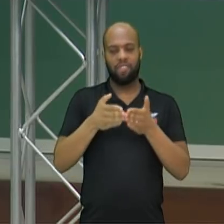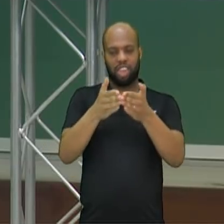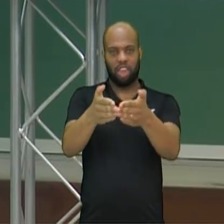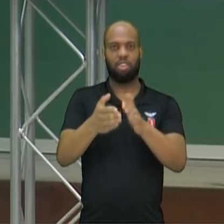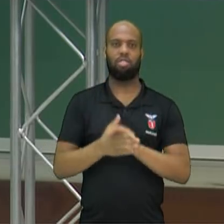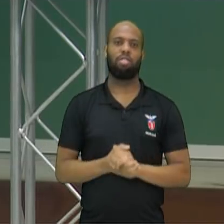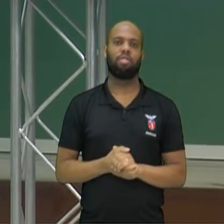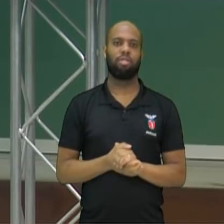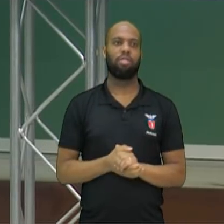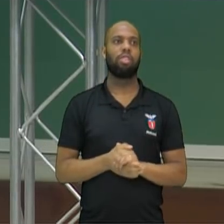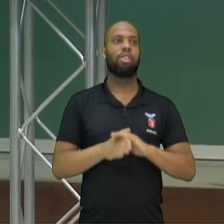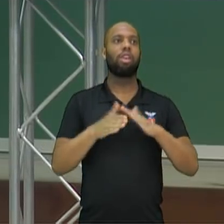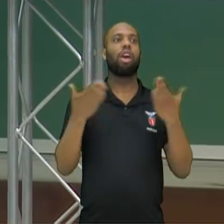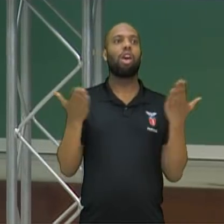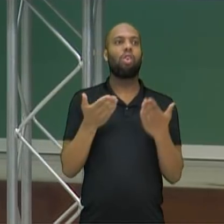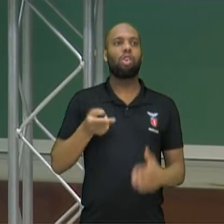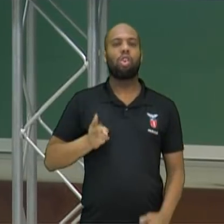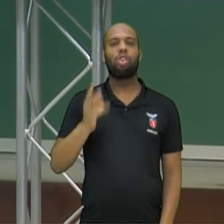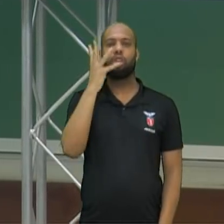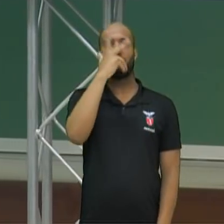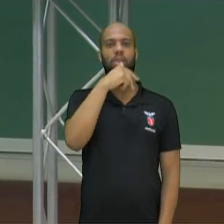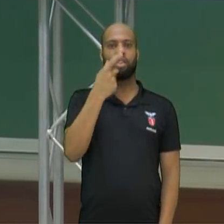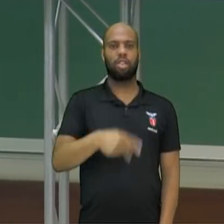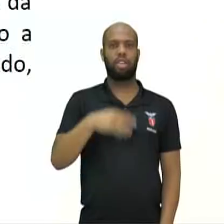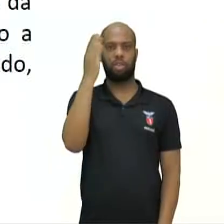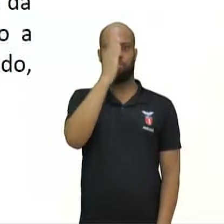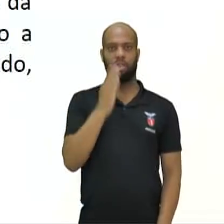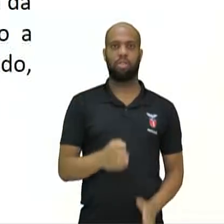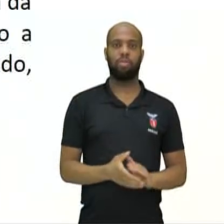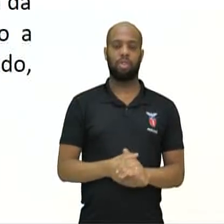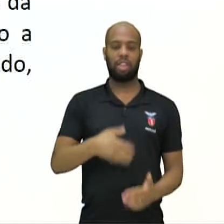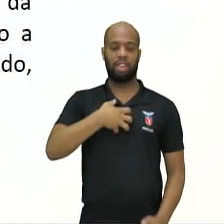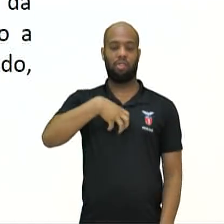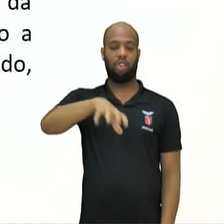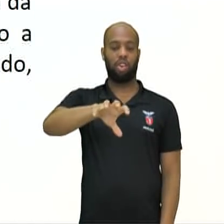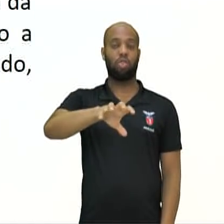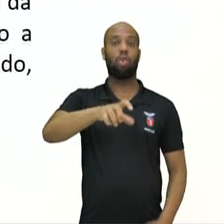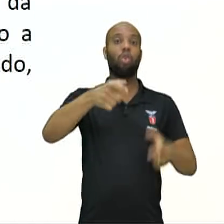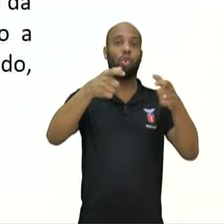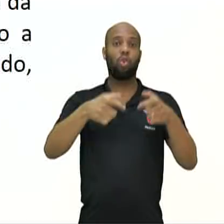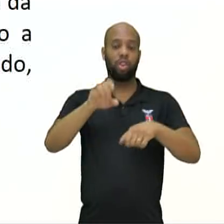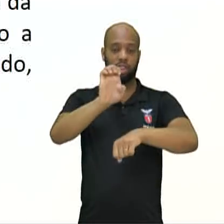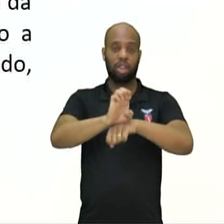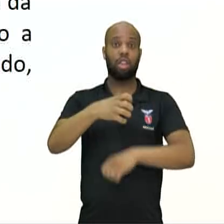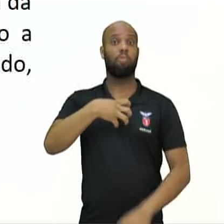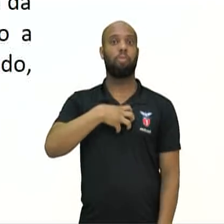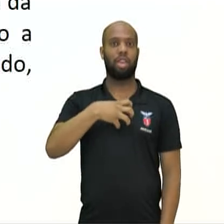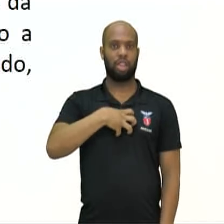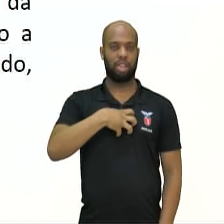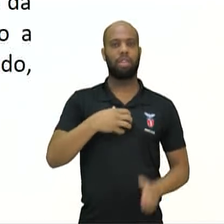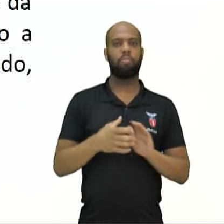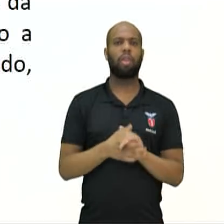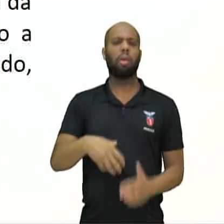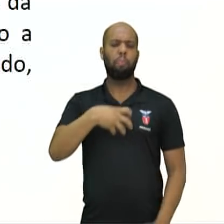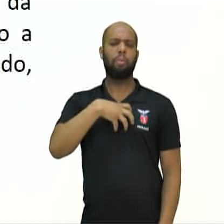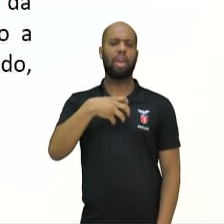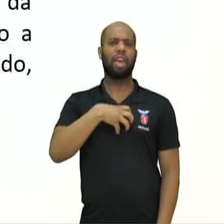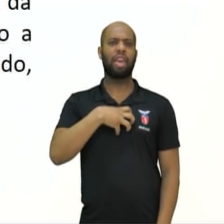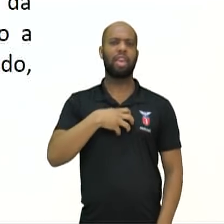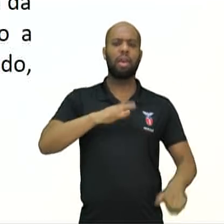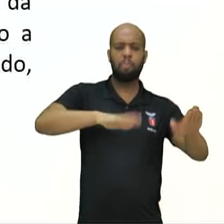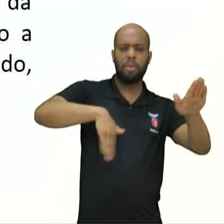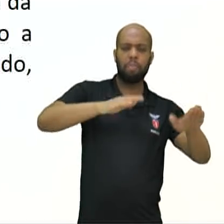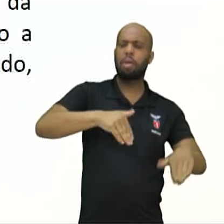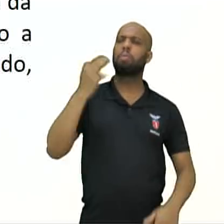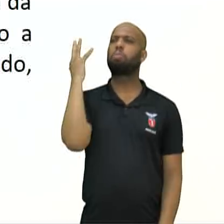Continuando lá, as nossas belezas do Brasil. Salvador, Bahia. A costa baiana é uma das